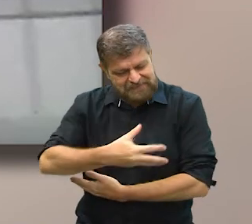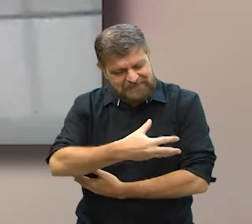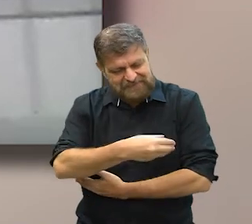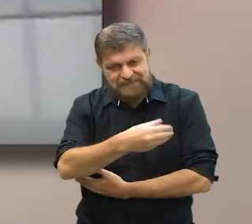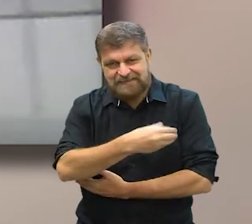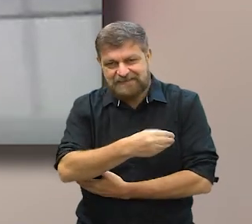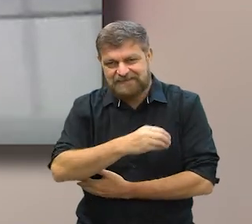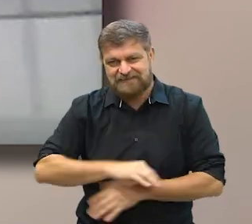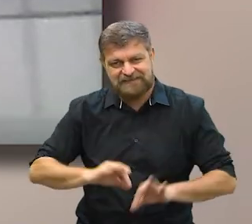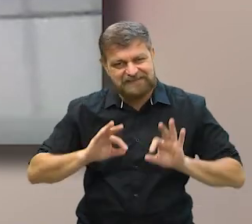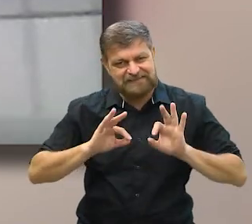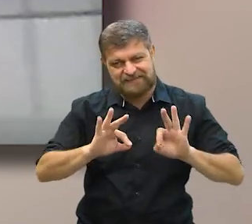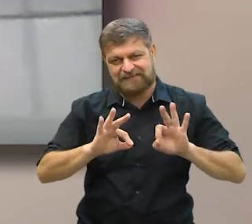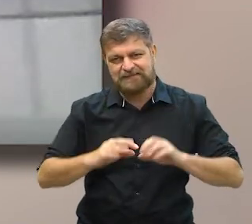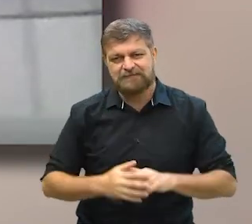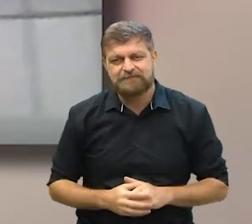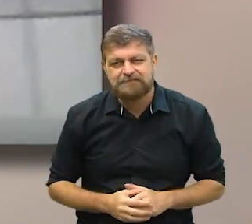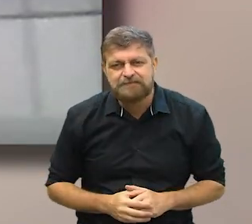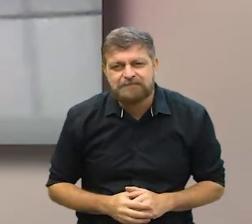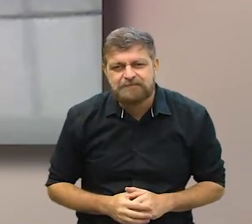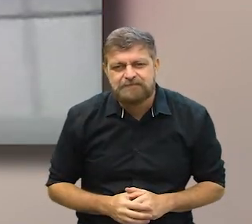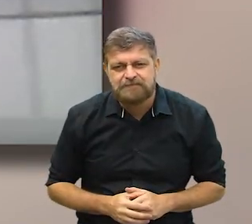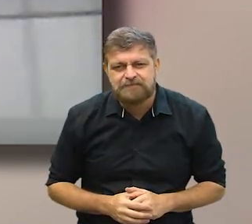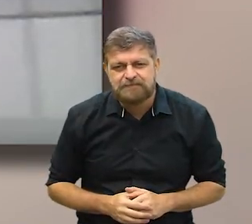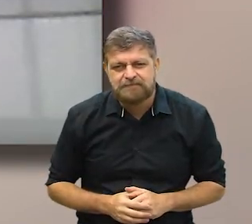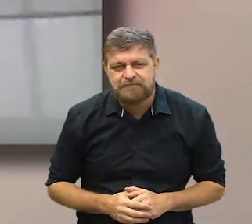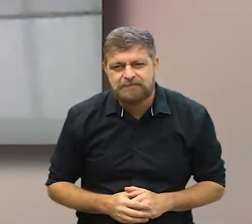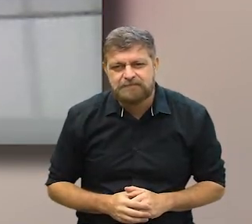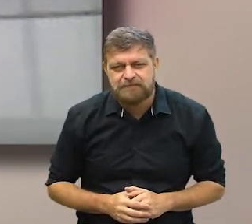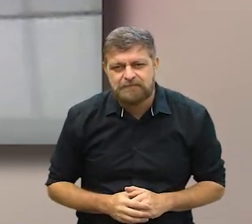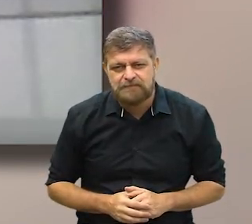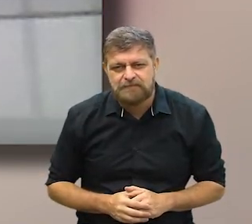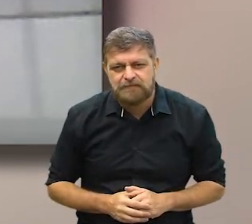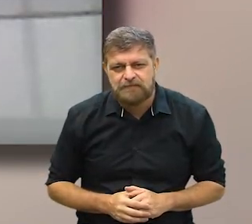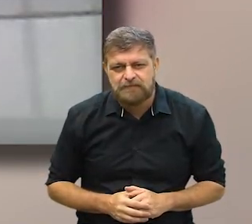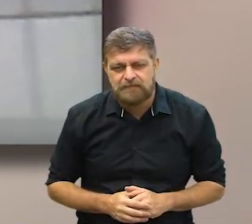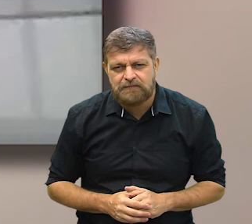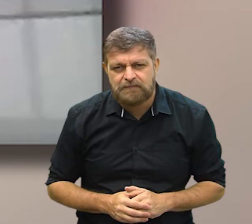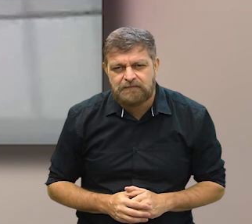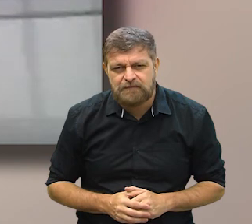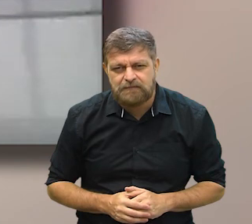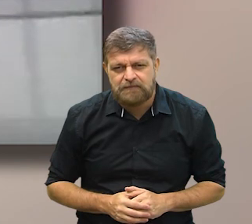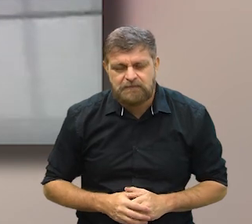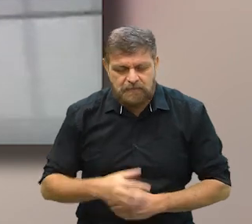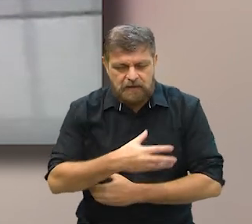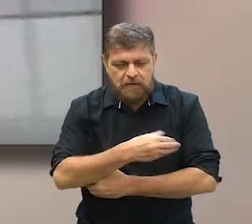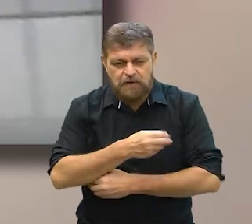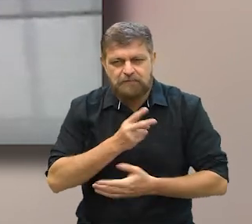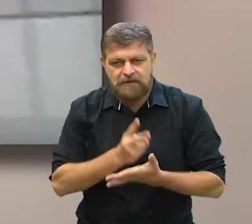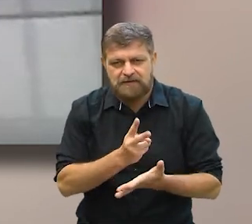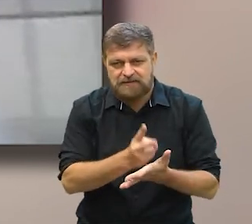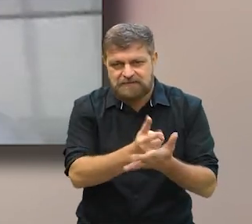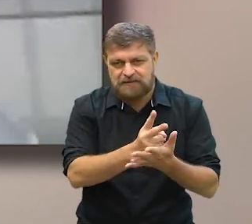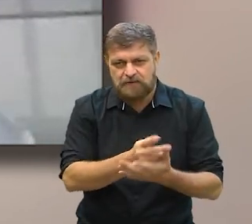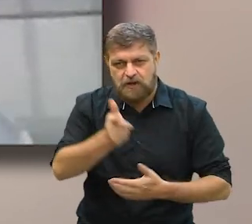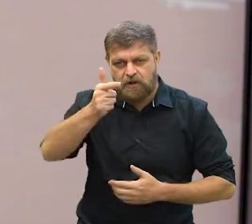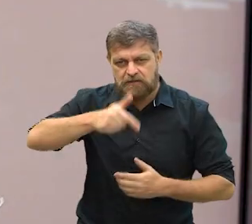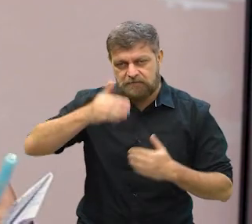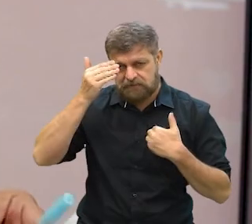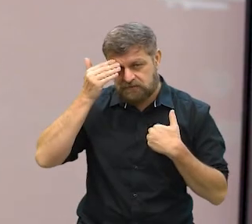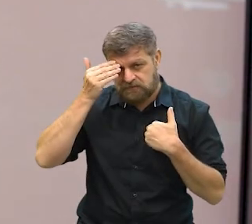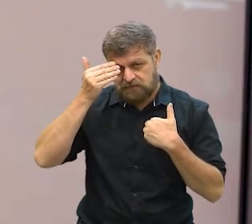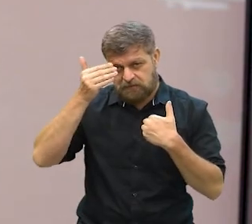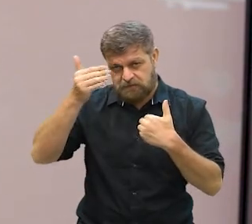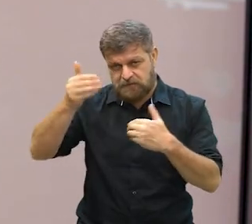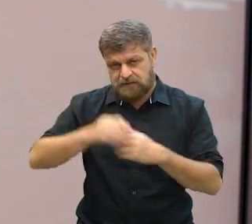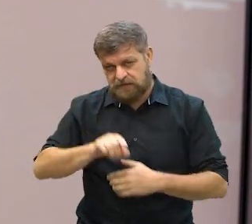agosto dourado, né? E fiquem felizes na amamentação. Então, mais